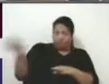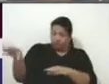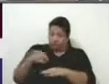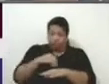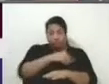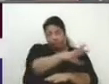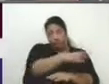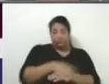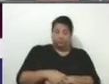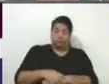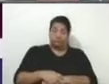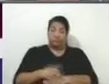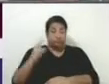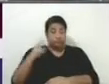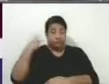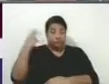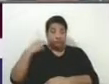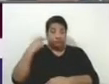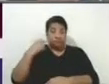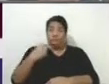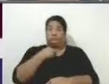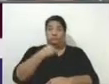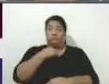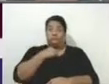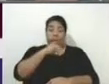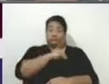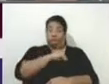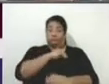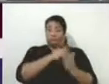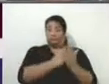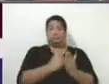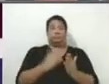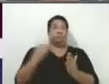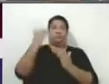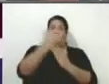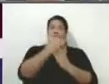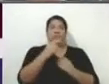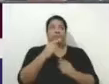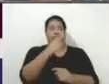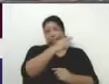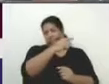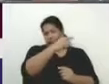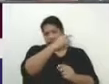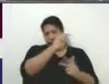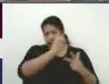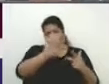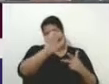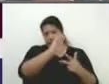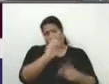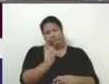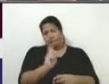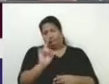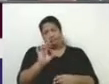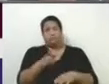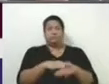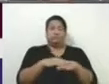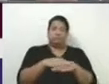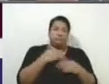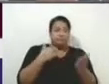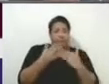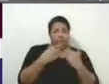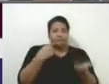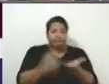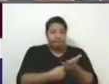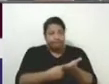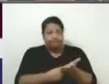salário para o Executivo. Então, isso tem que ficar claro. Então, a gente sempre tenta conversar, tenta negociar, tenta mostrar